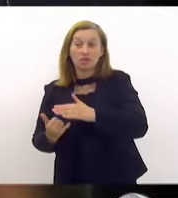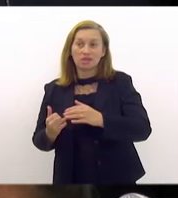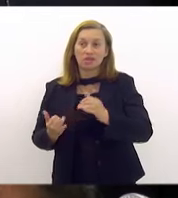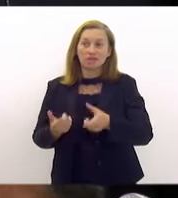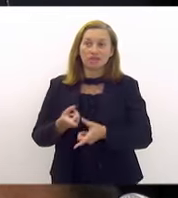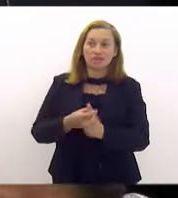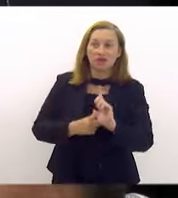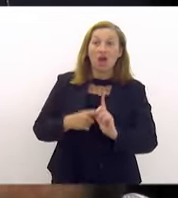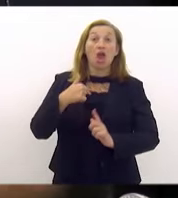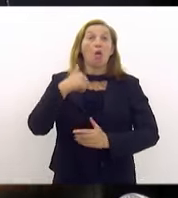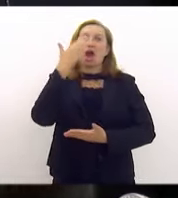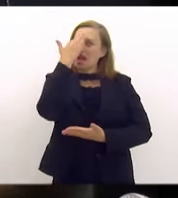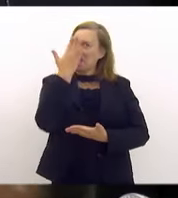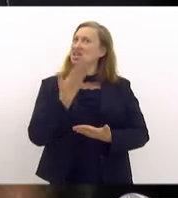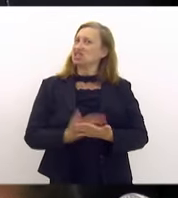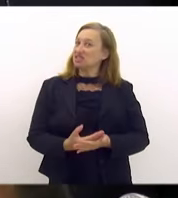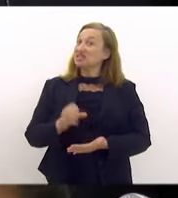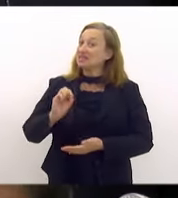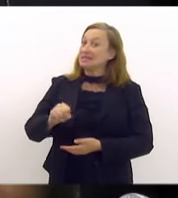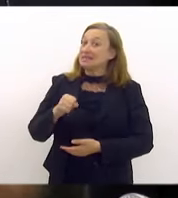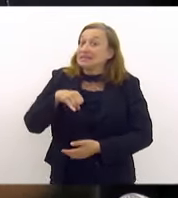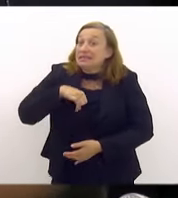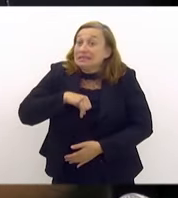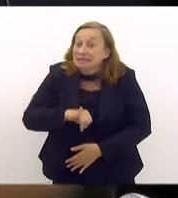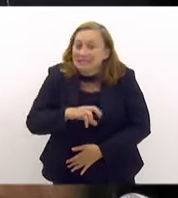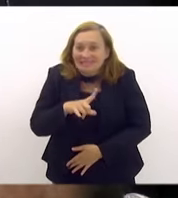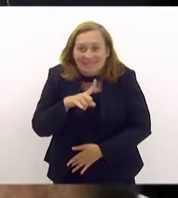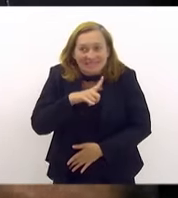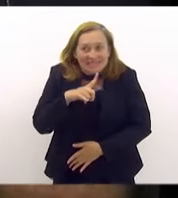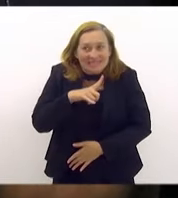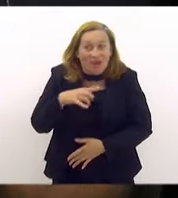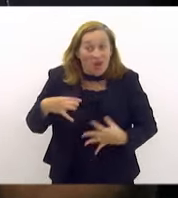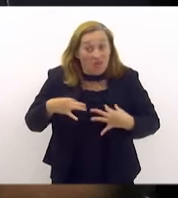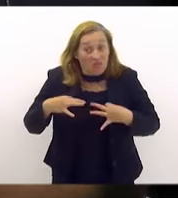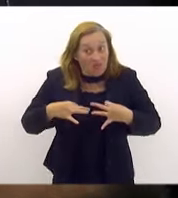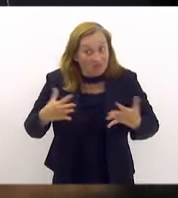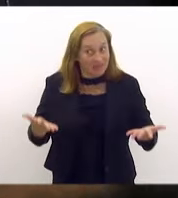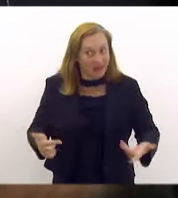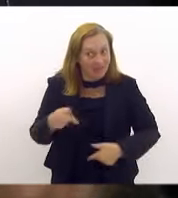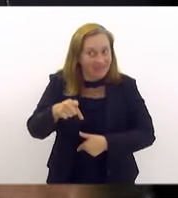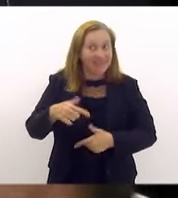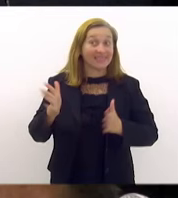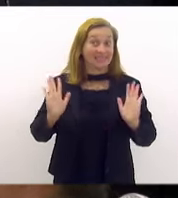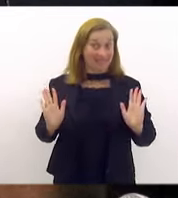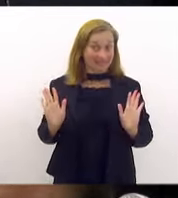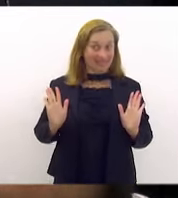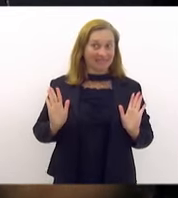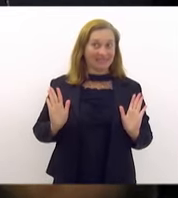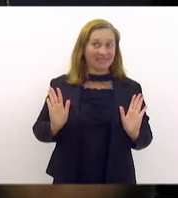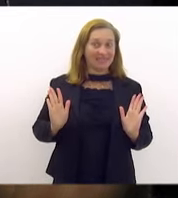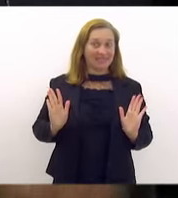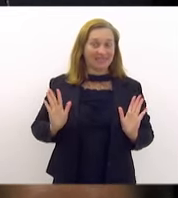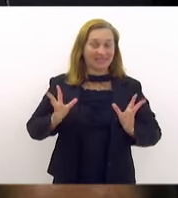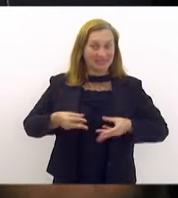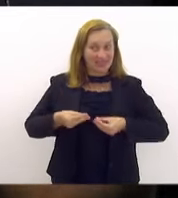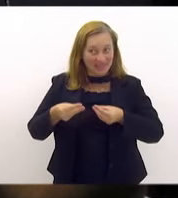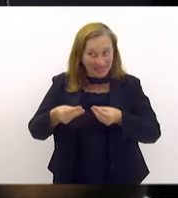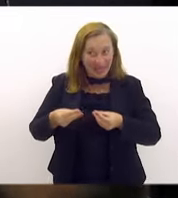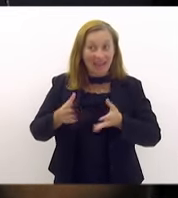estão pelo menos estamos aqui voluntariamente não pris chamar com